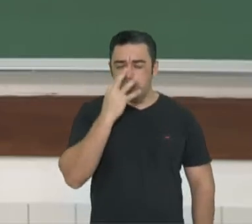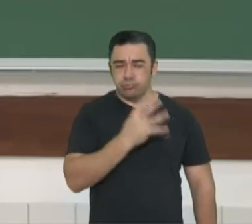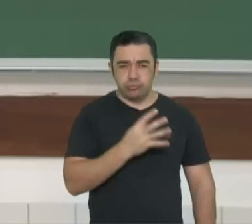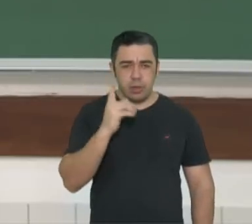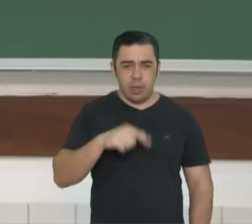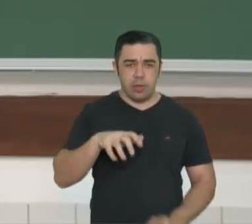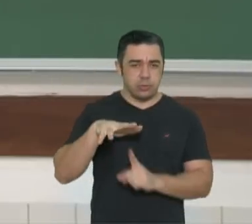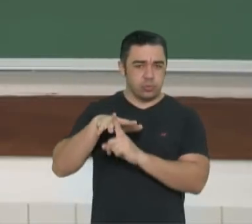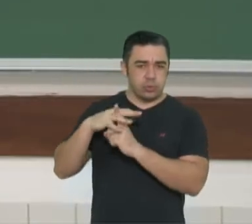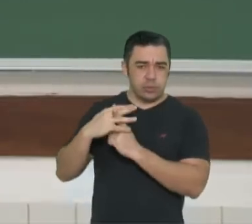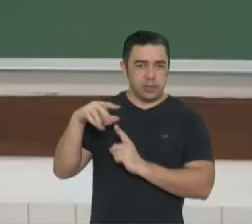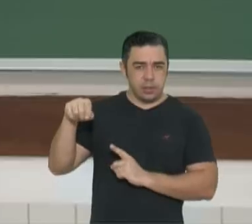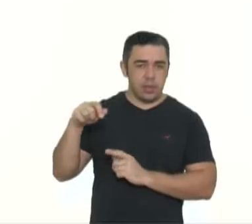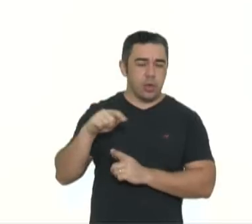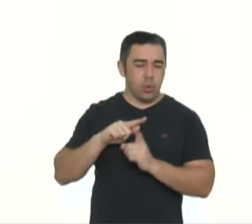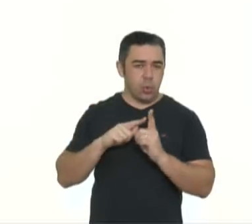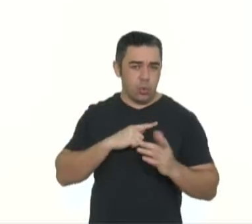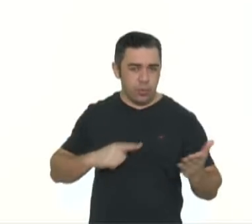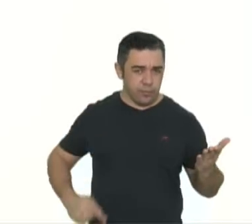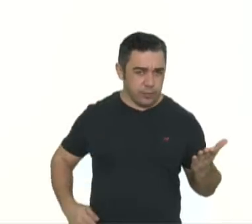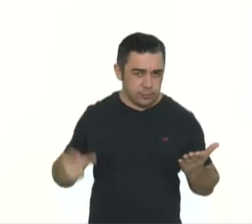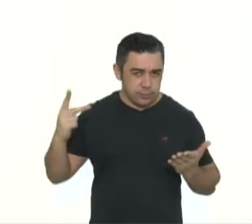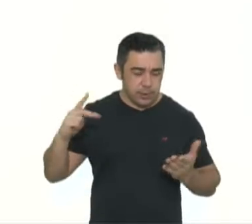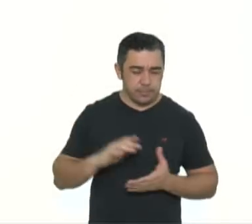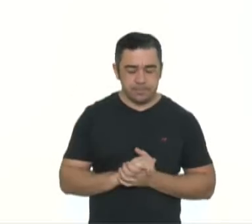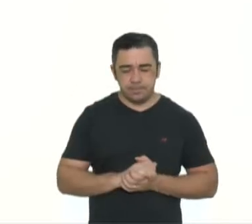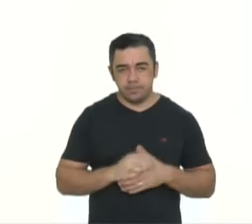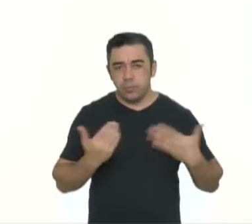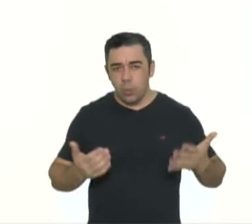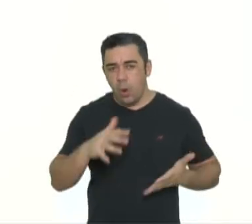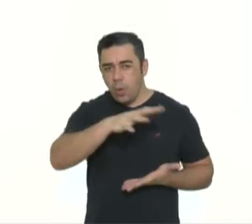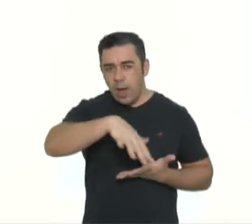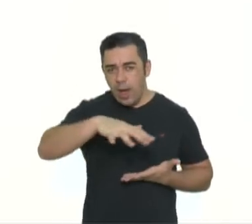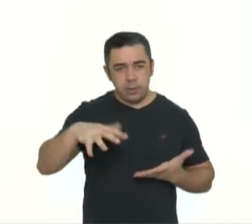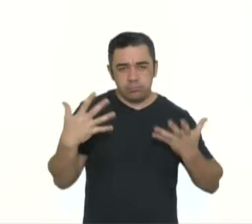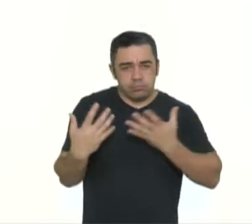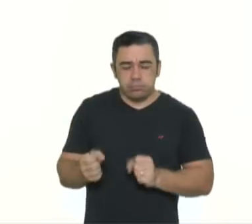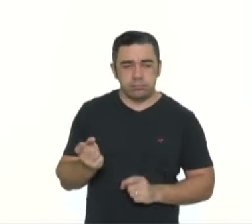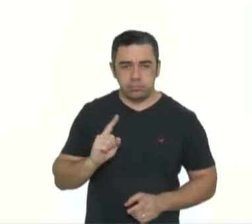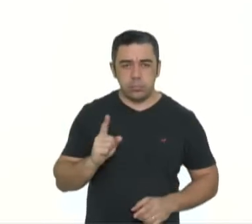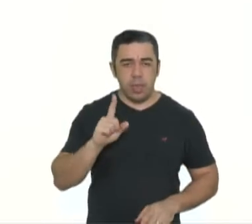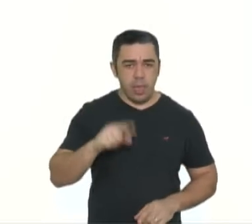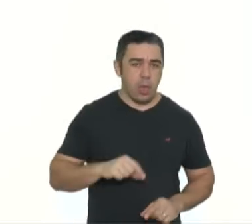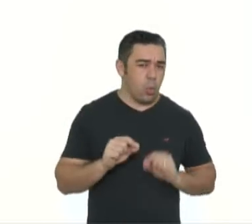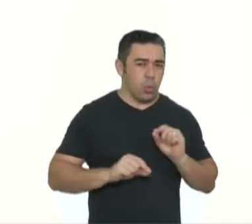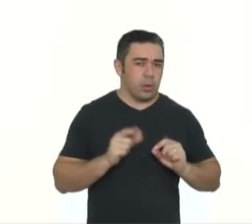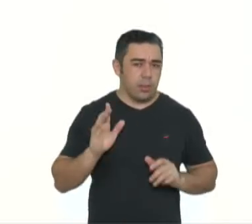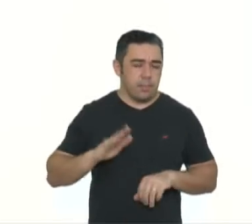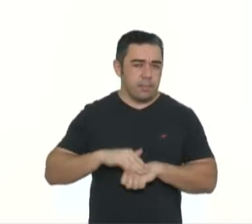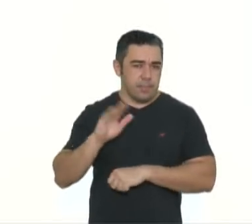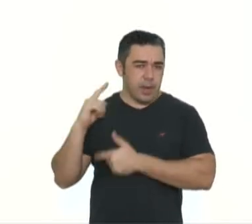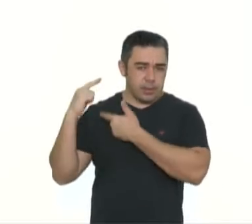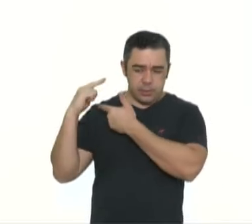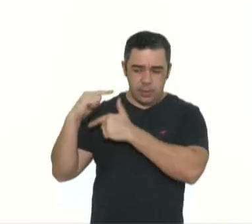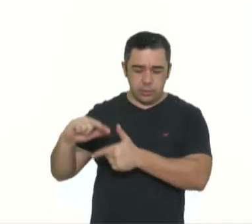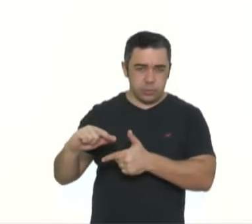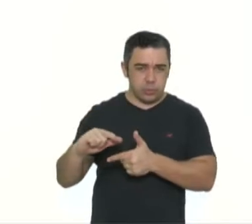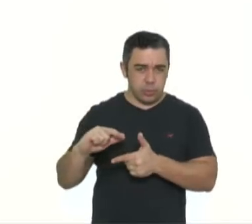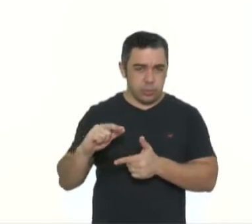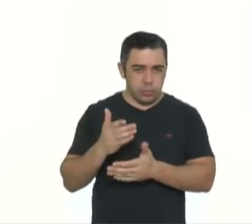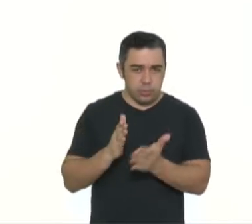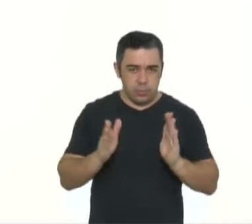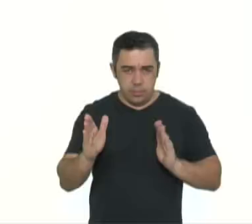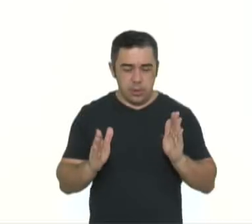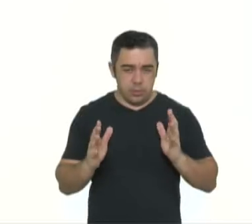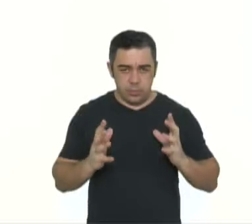estava presente no governo dele. Então, que setores reagiram de modo negativo? Os setores mais conservadores, no período de Guerra Fria,